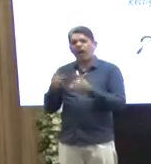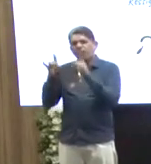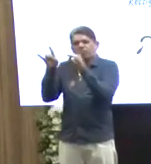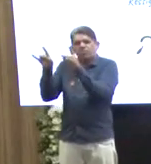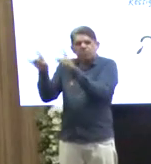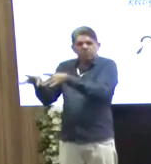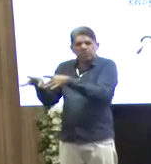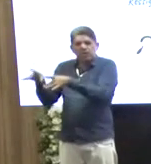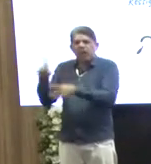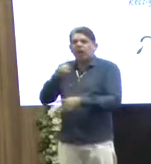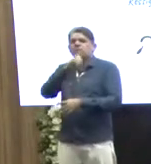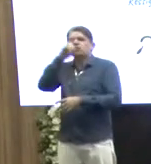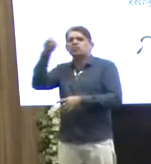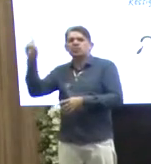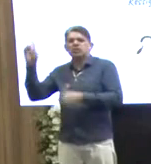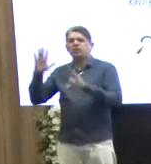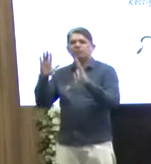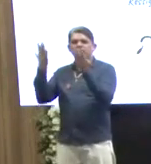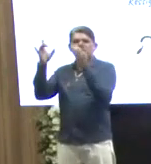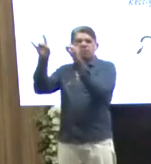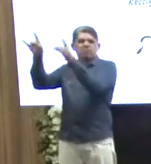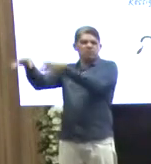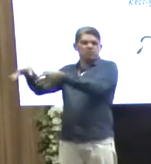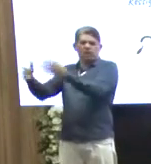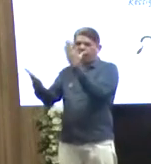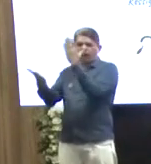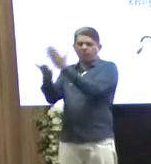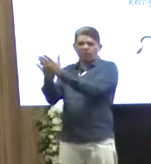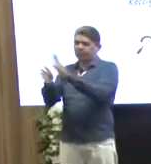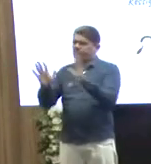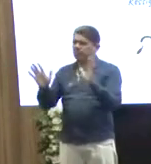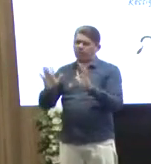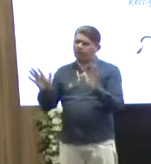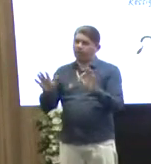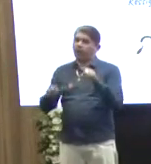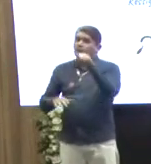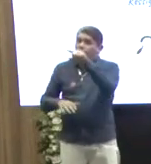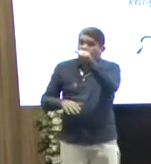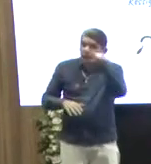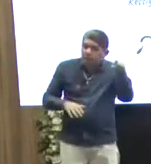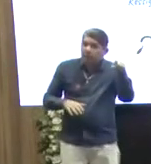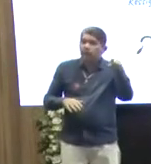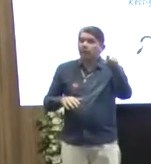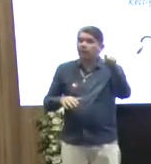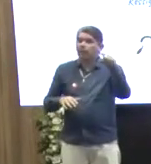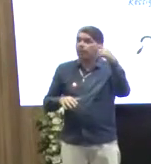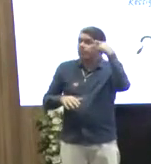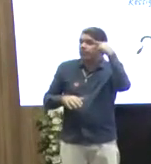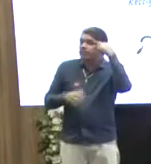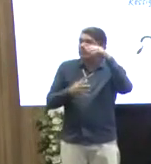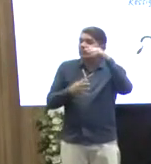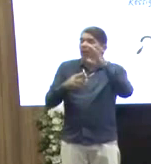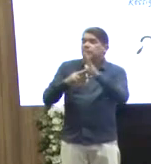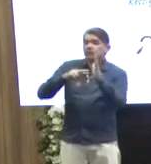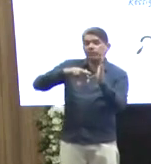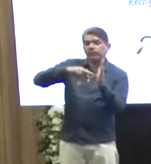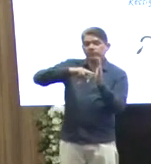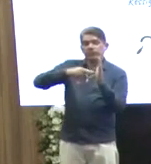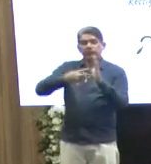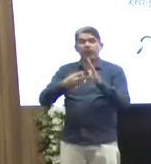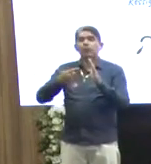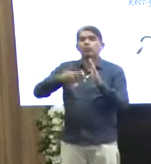enriquecedora, que tem a experiência com beleza, etc., etc., é disso que nós estamos falando. Então, muitas vezes eu falo assim, eu vou abandonar todas